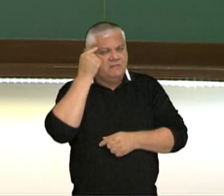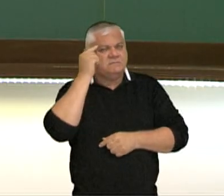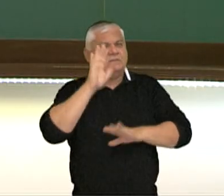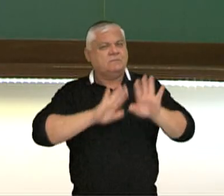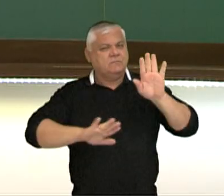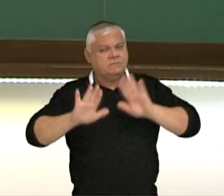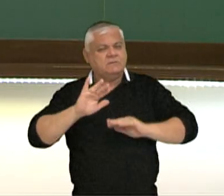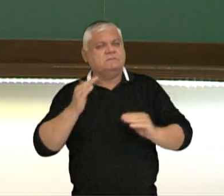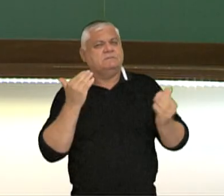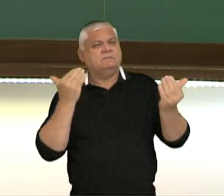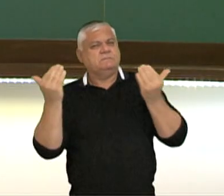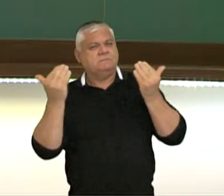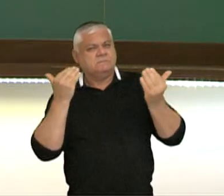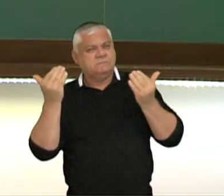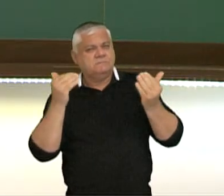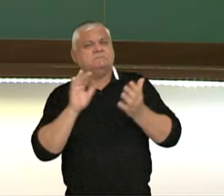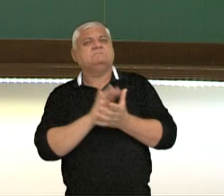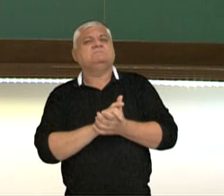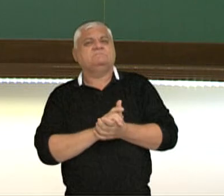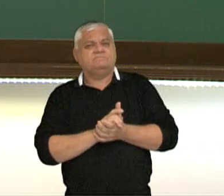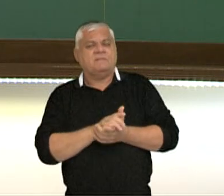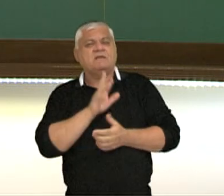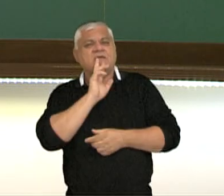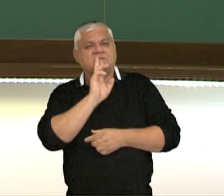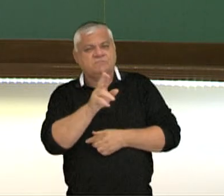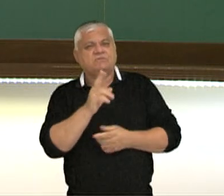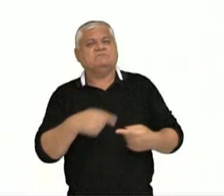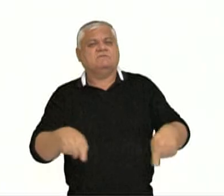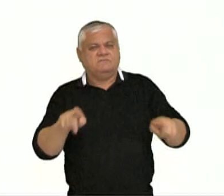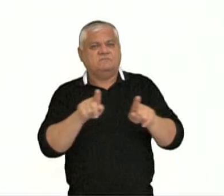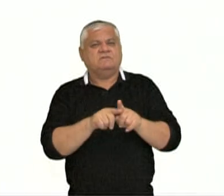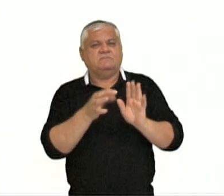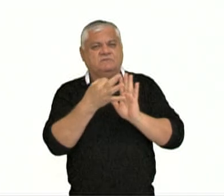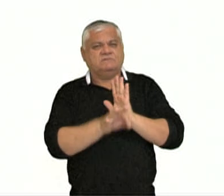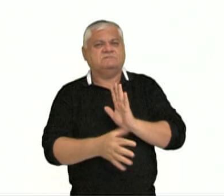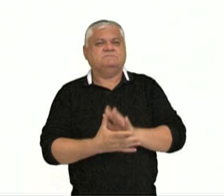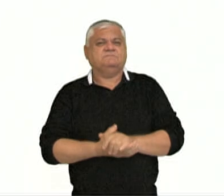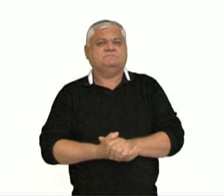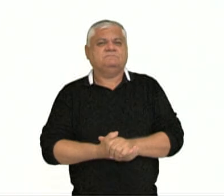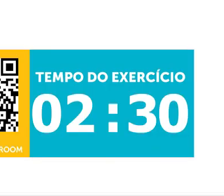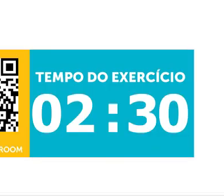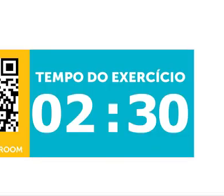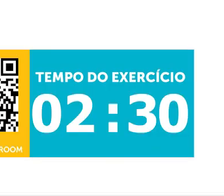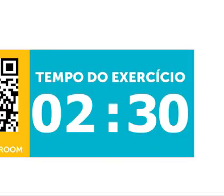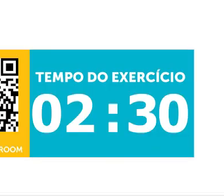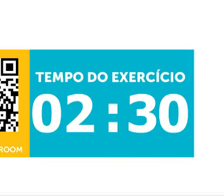cuidado, analisem a realidade de vocês, respondam e nós já voltamos para corrigir.